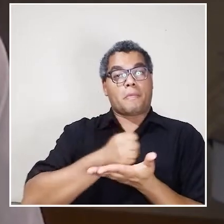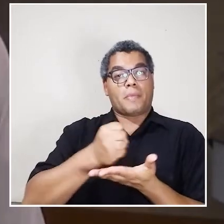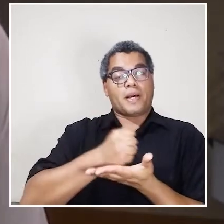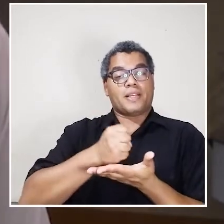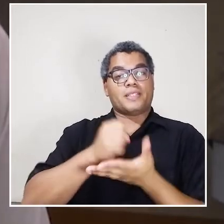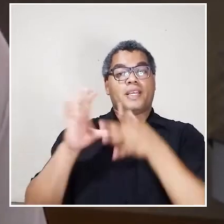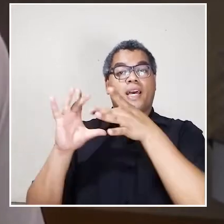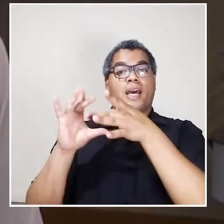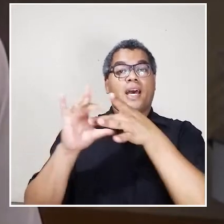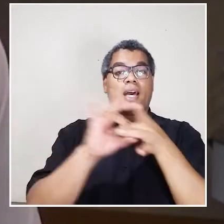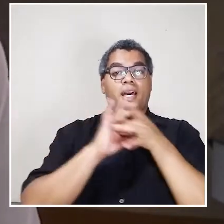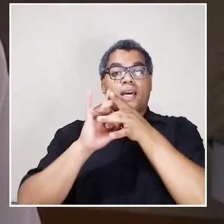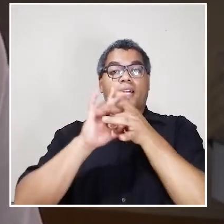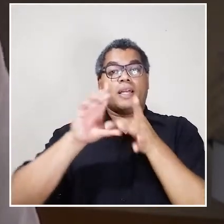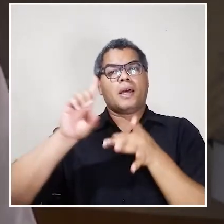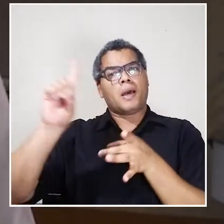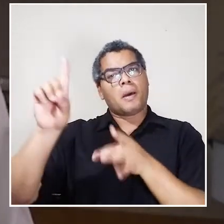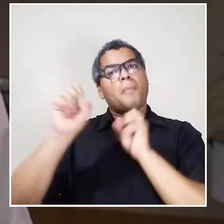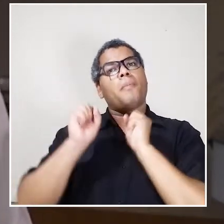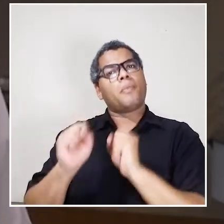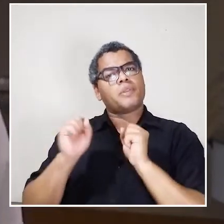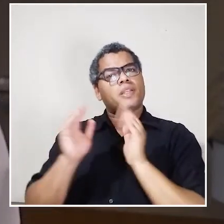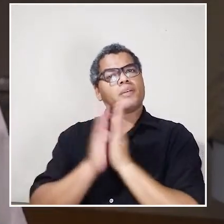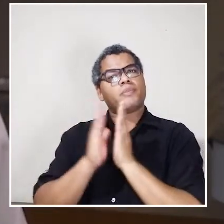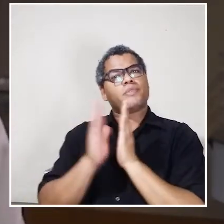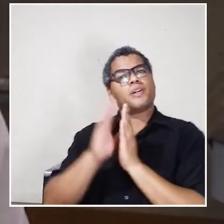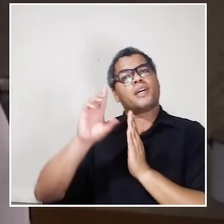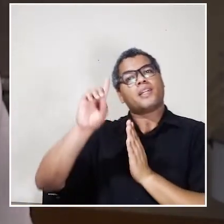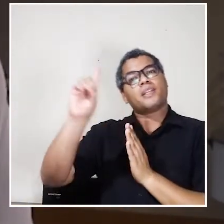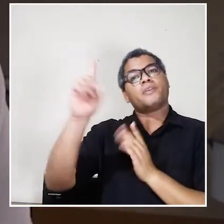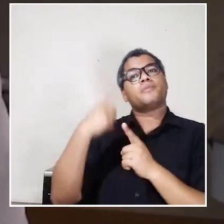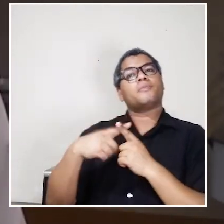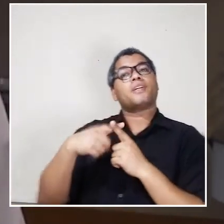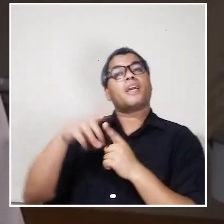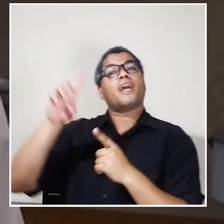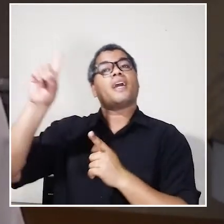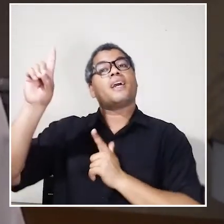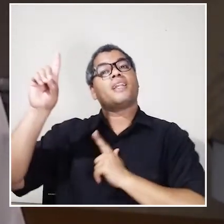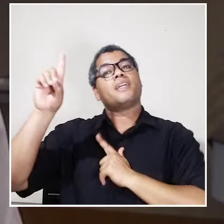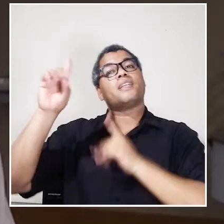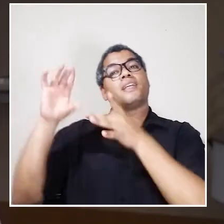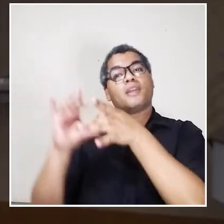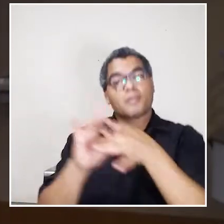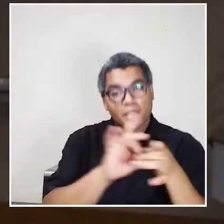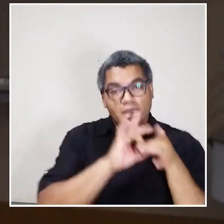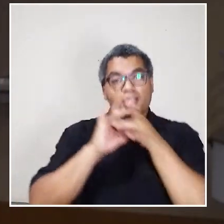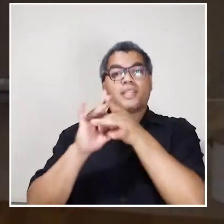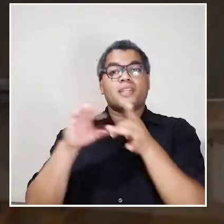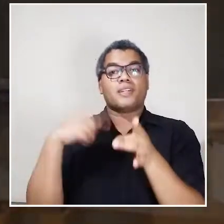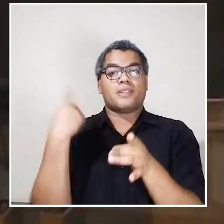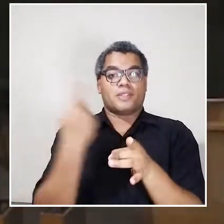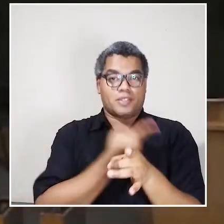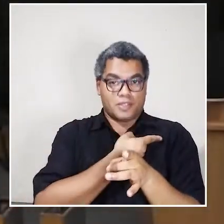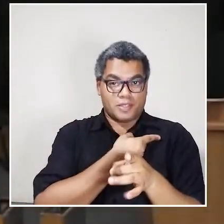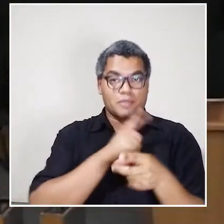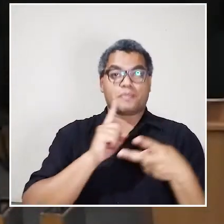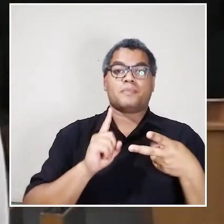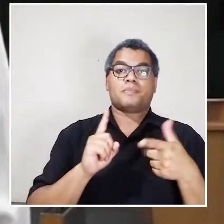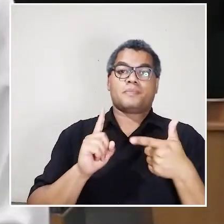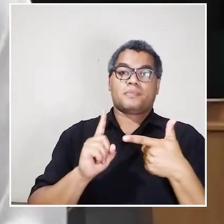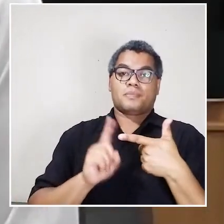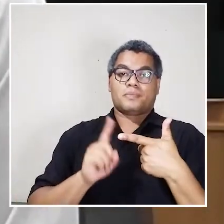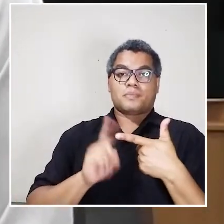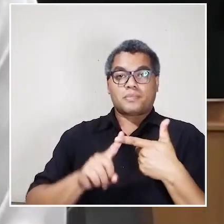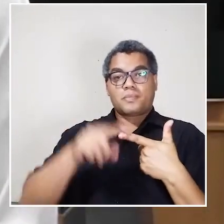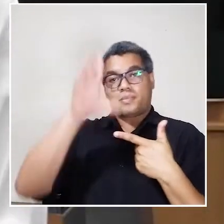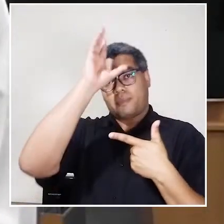a aliança de Deus. Nós podemos orar a Deus porque Ele fez uma aliança conosco. Mas, em segundo lugar, nós aprendemos nesse